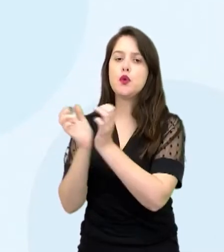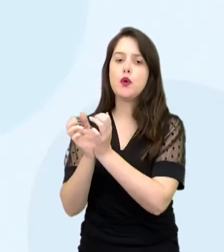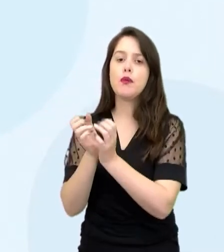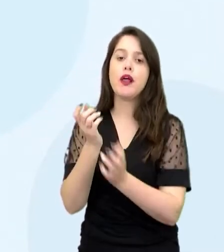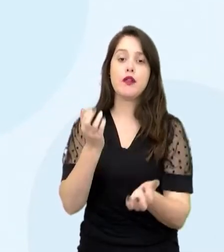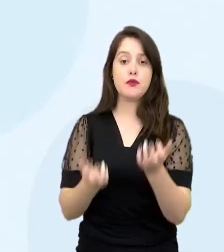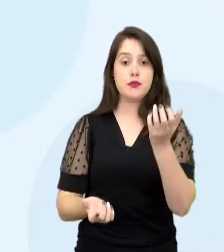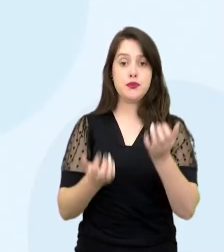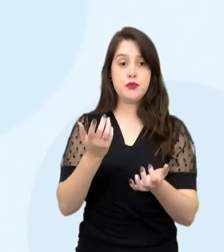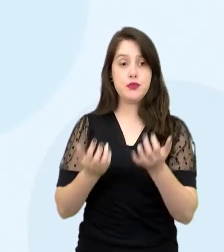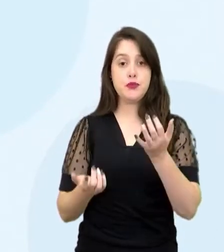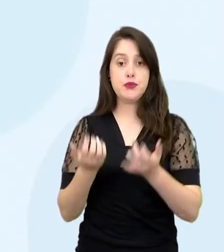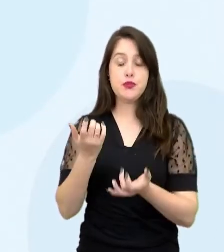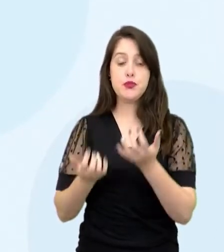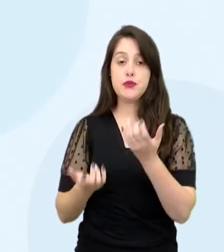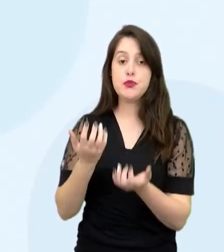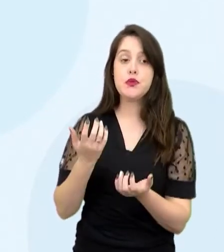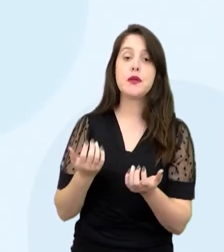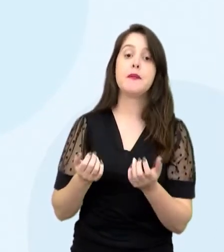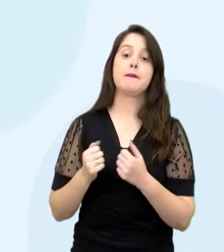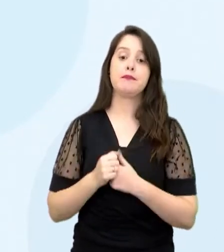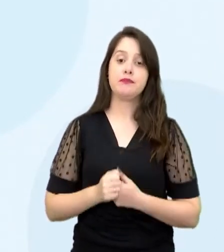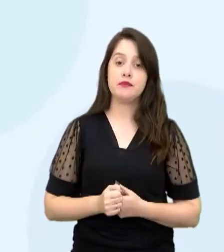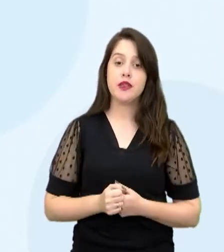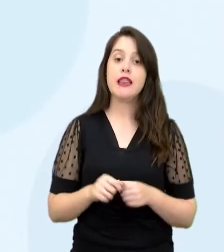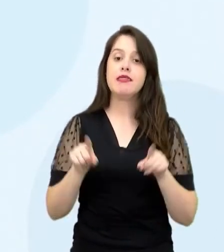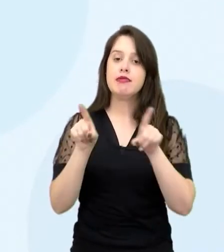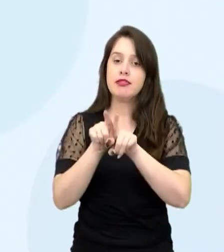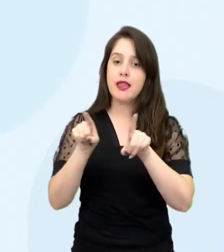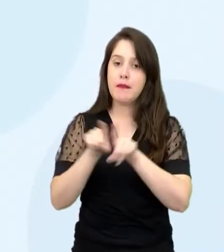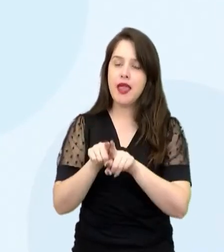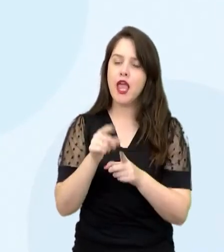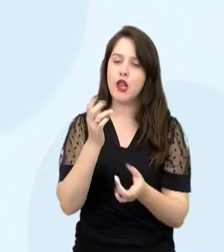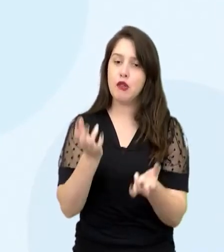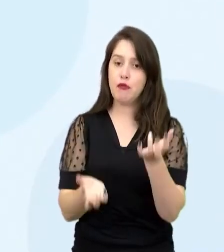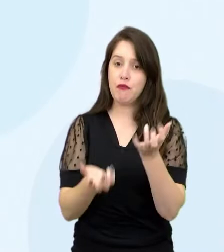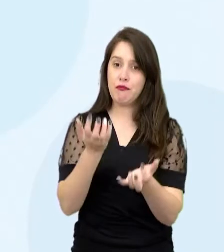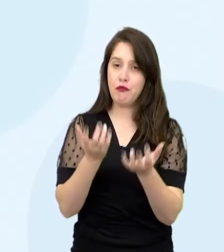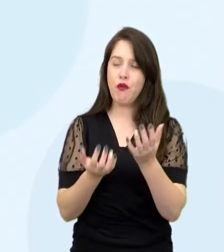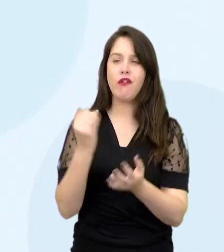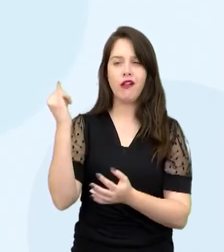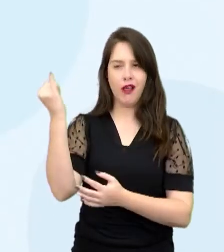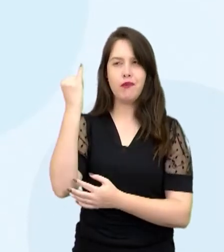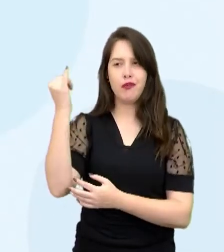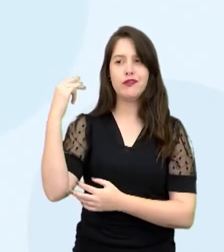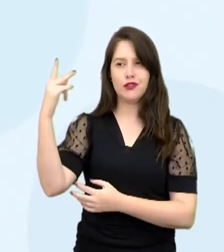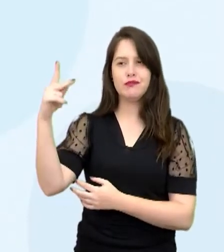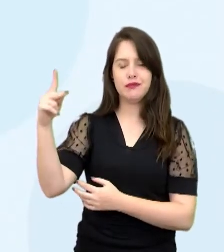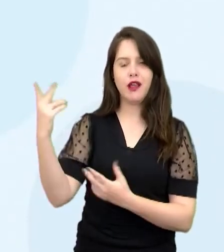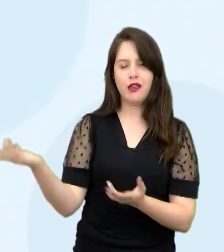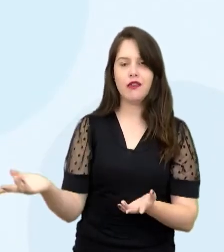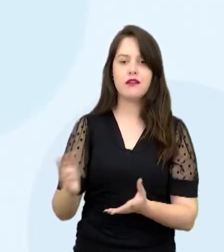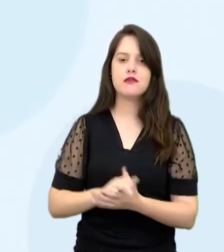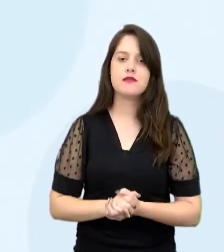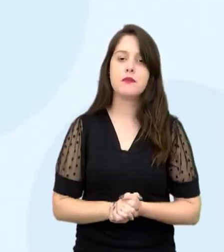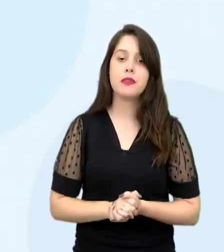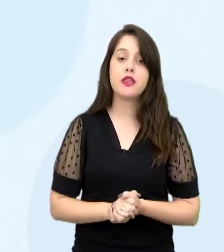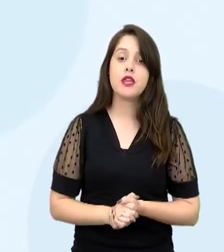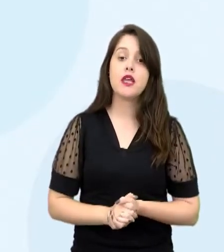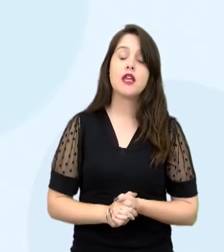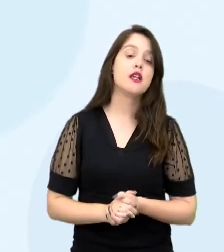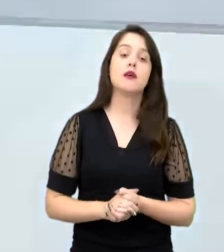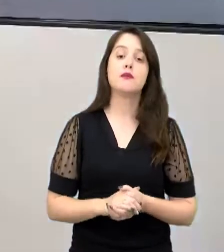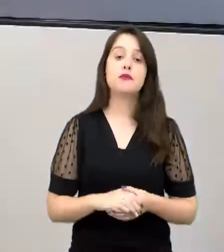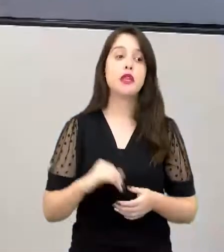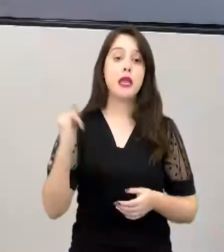você fala aí, a gente tem, então, aí a questão do fogo, que foi muito importante para esses organismos. Para a evolução, foi